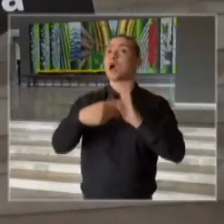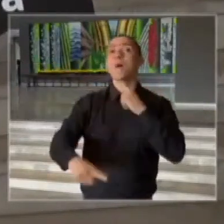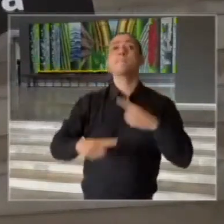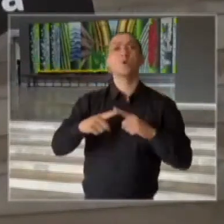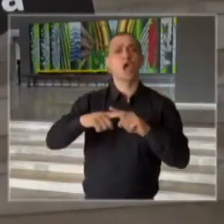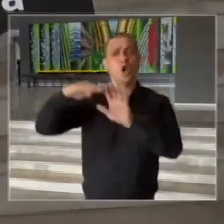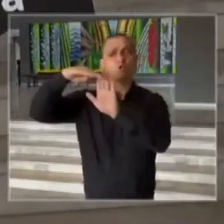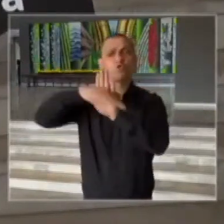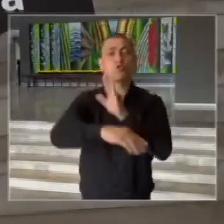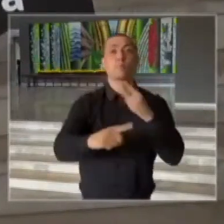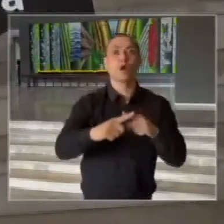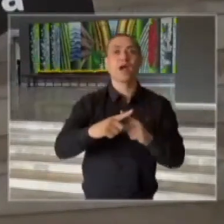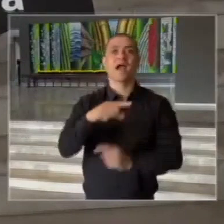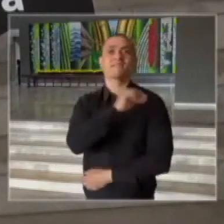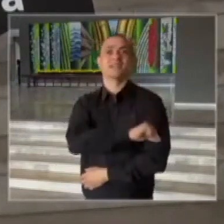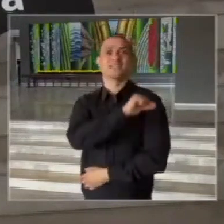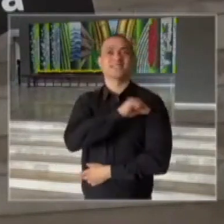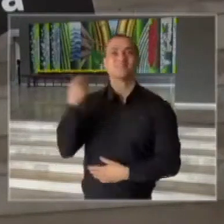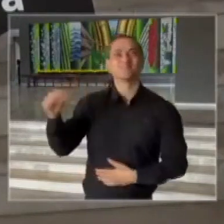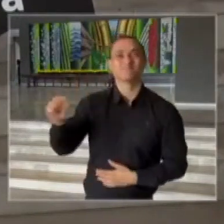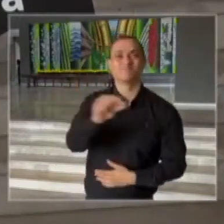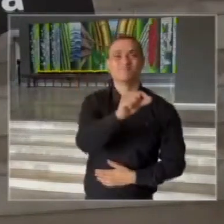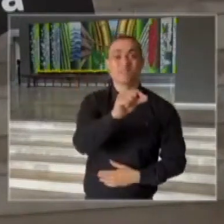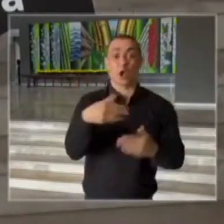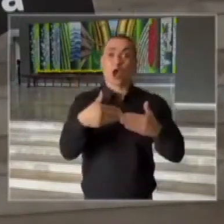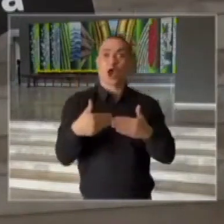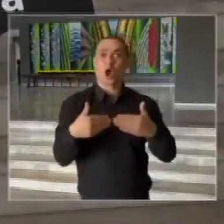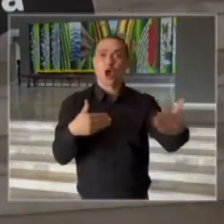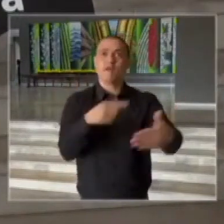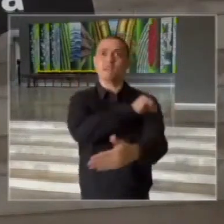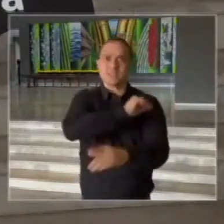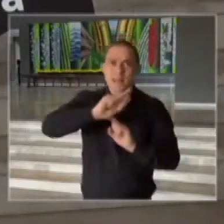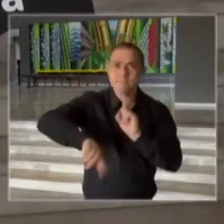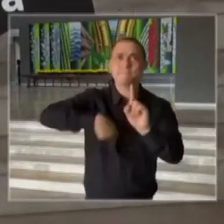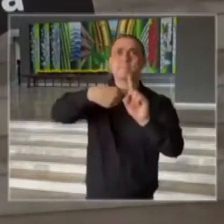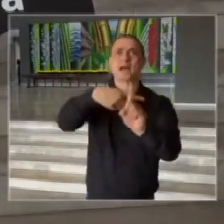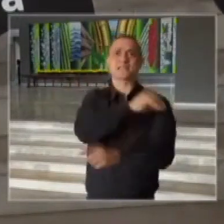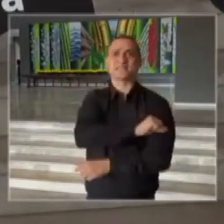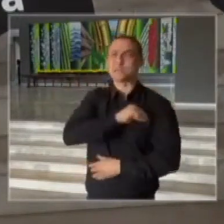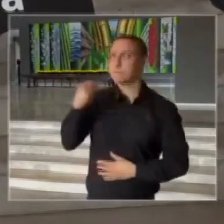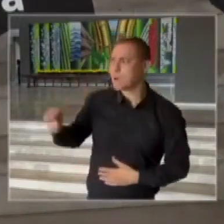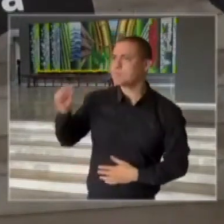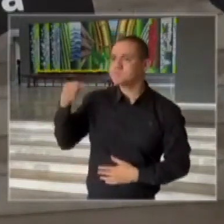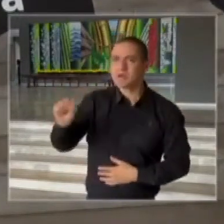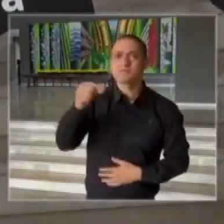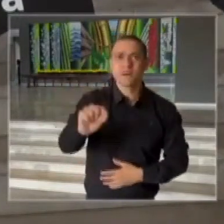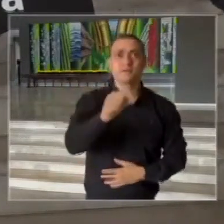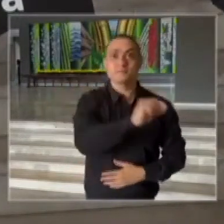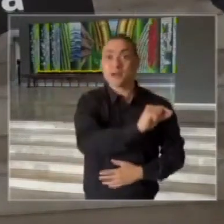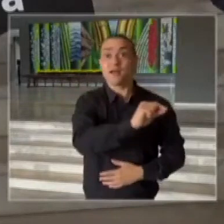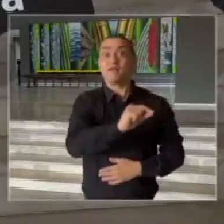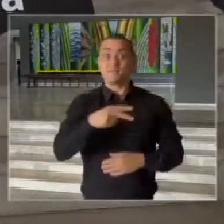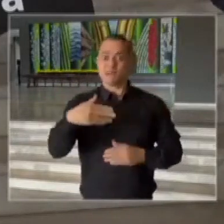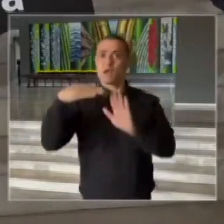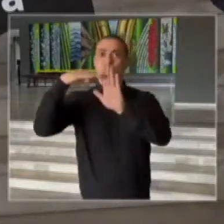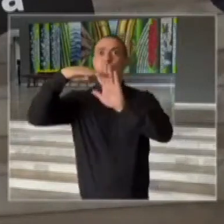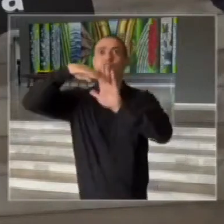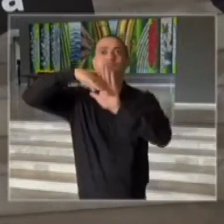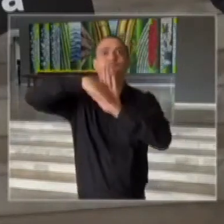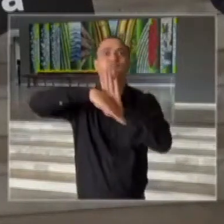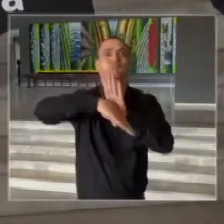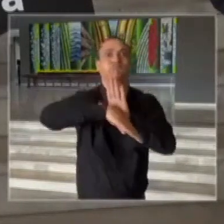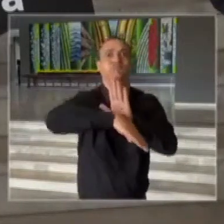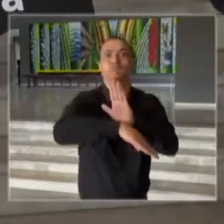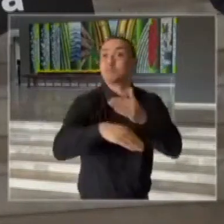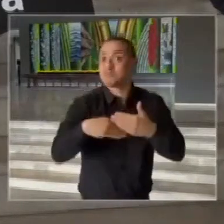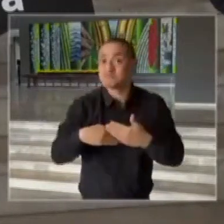e essa redução será ainda maior à medida que nós estamos progredindo a vacinação